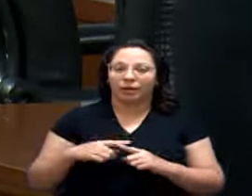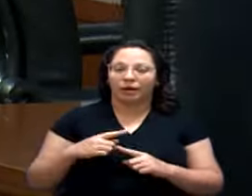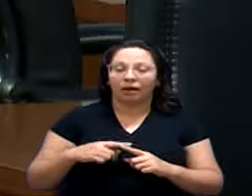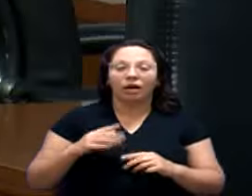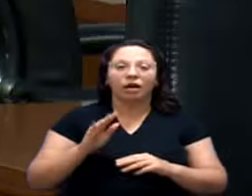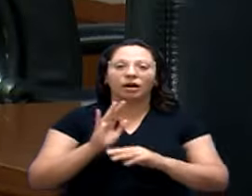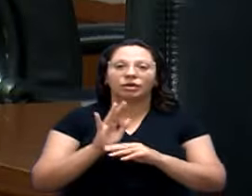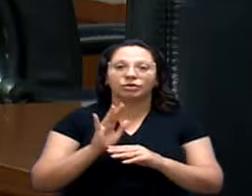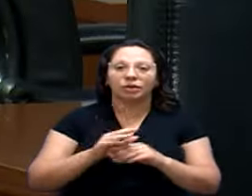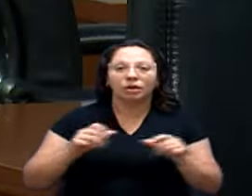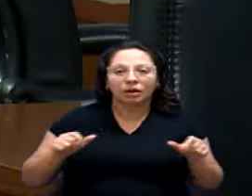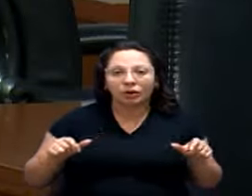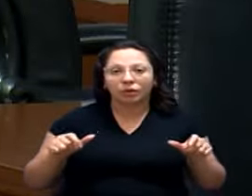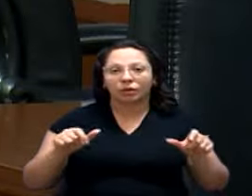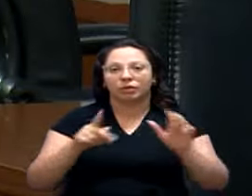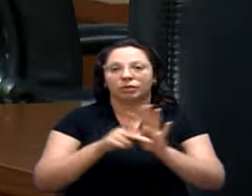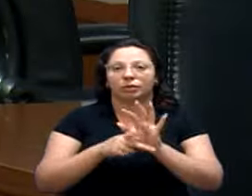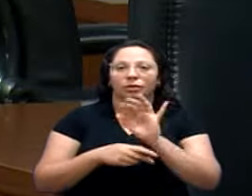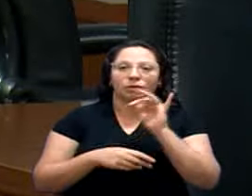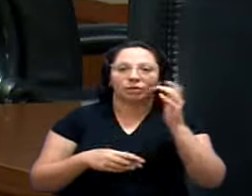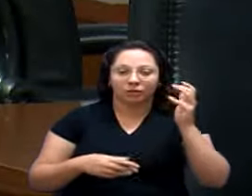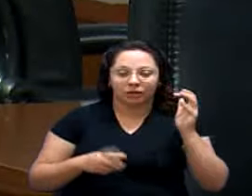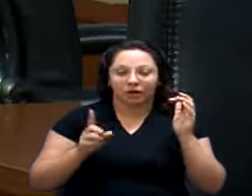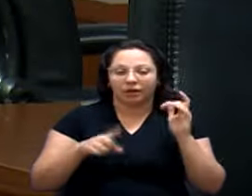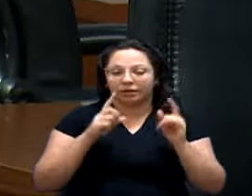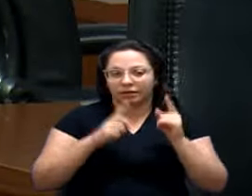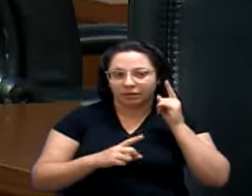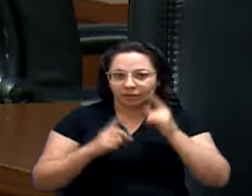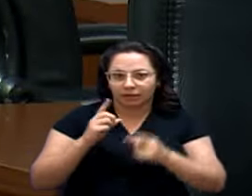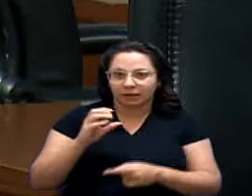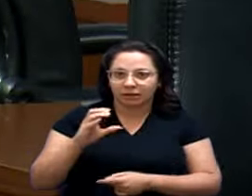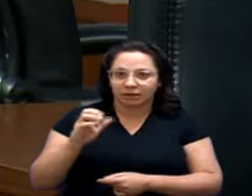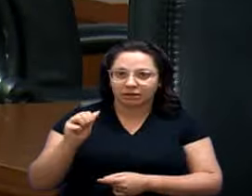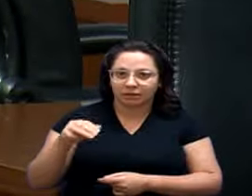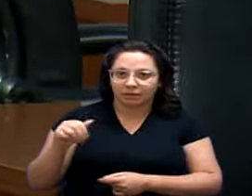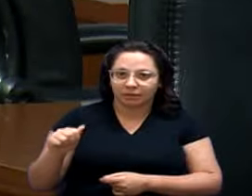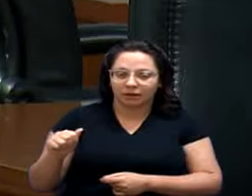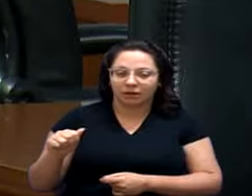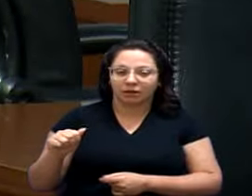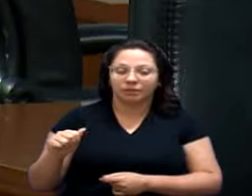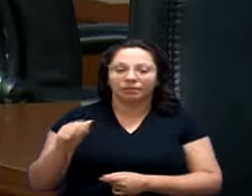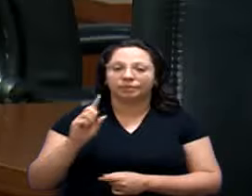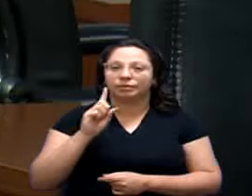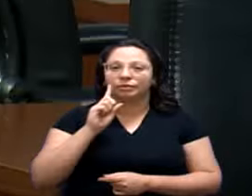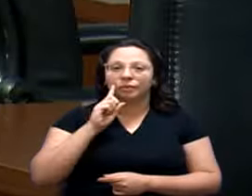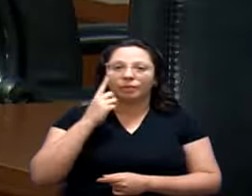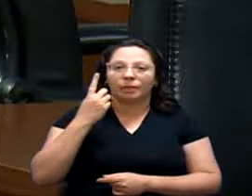das demandas principais da Sema aí né Eh a ideia foi